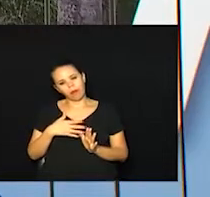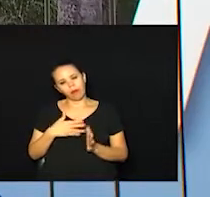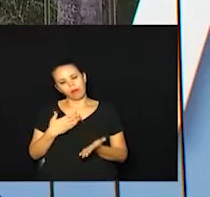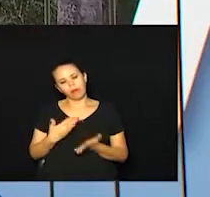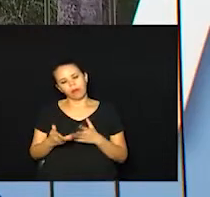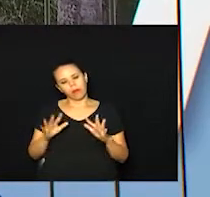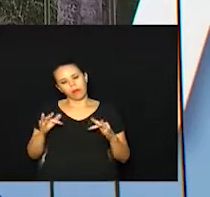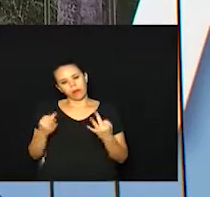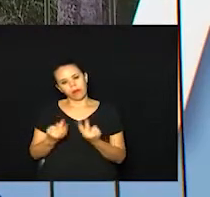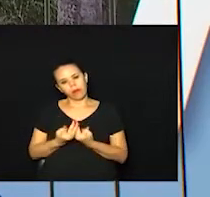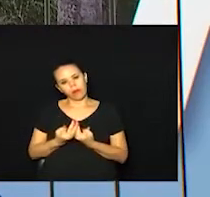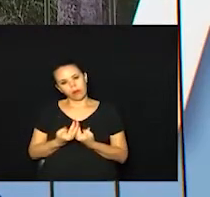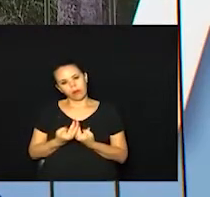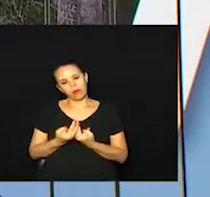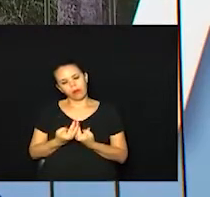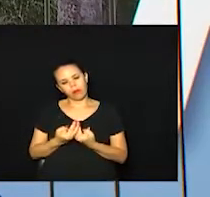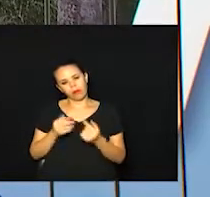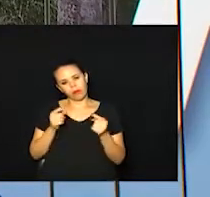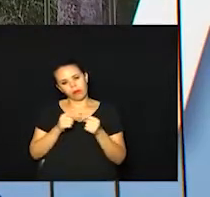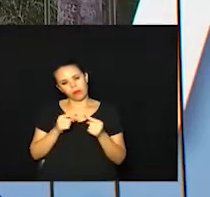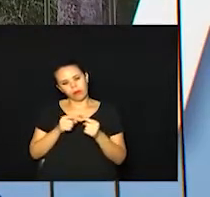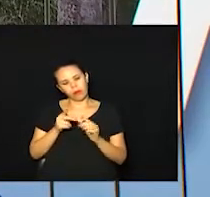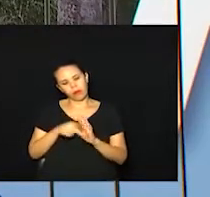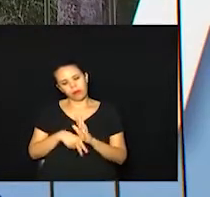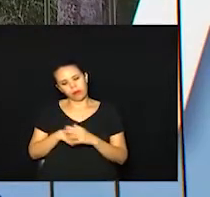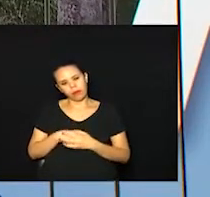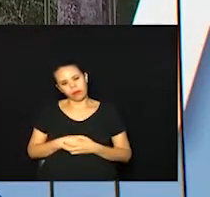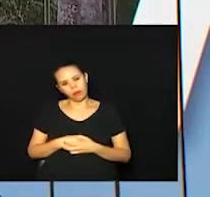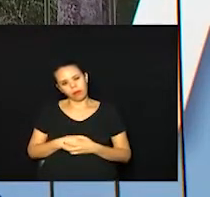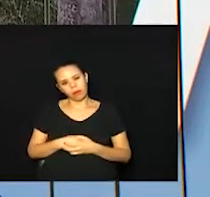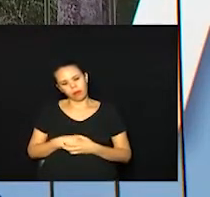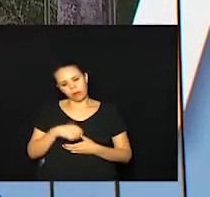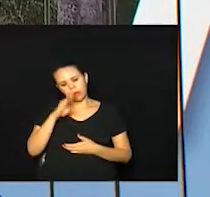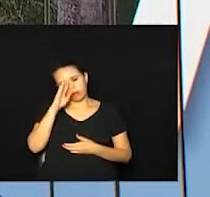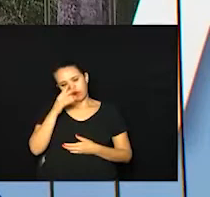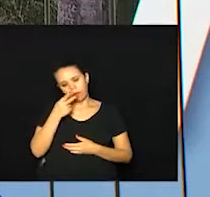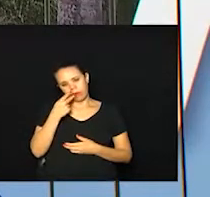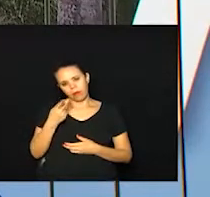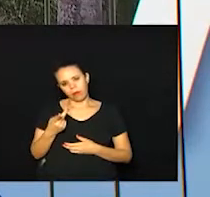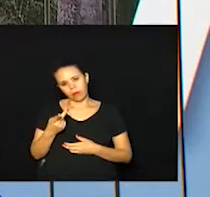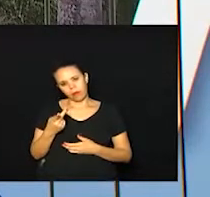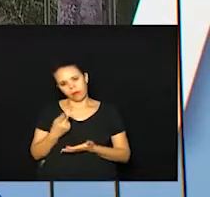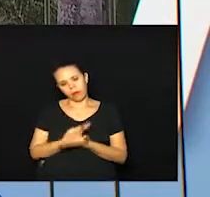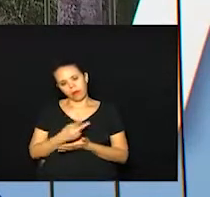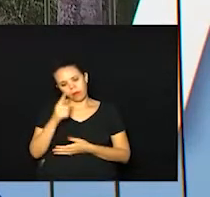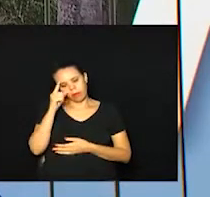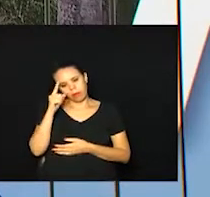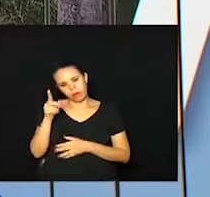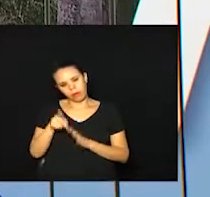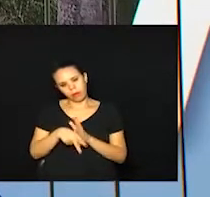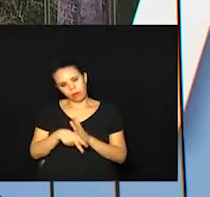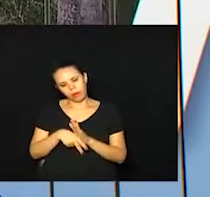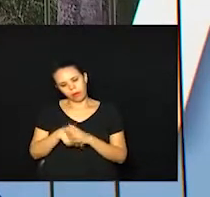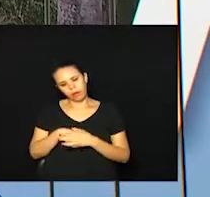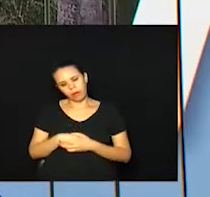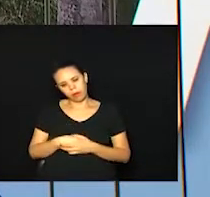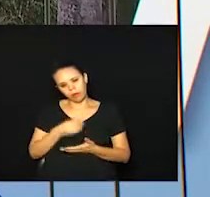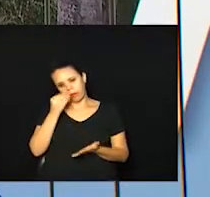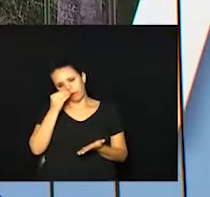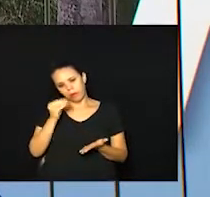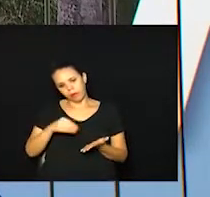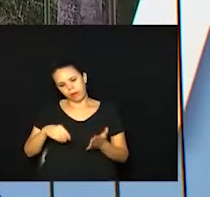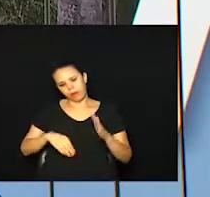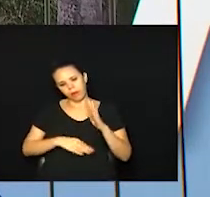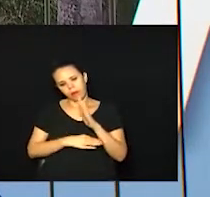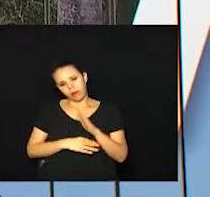que dialogam um pouco com esse projeto. Eu só destaco aqui que no mesmo dia que esse projeto foi rejeitado aqui